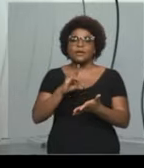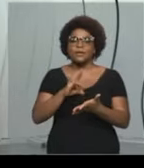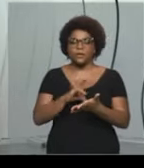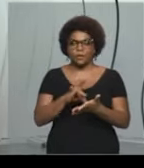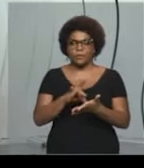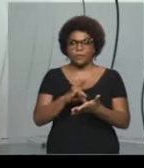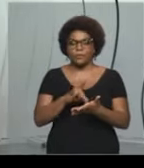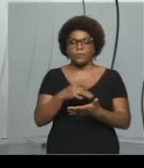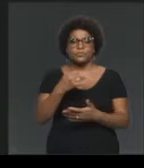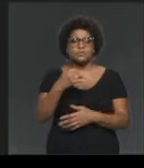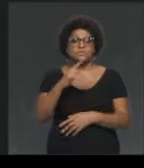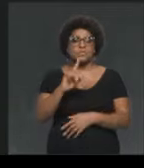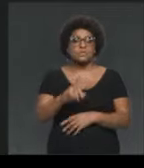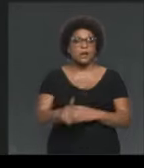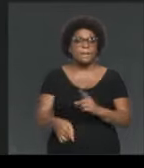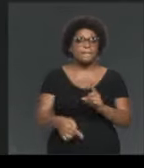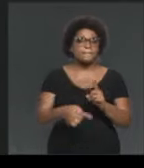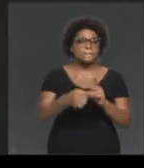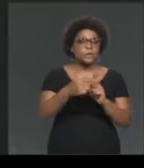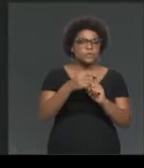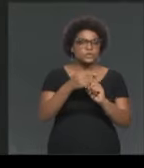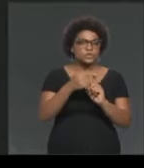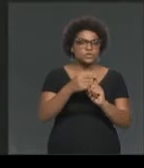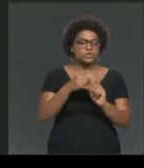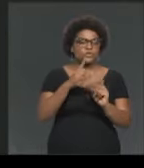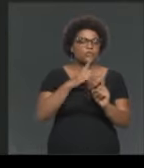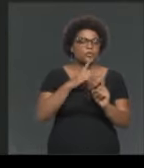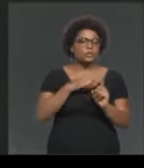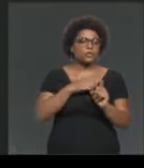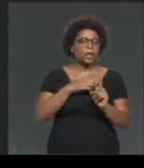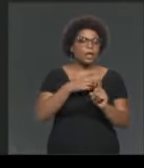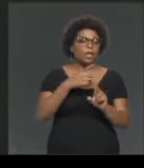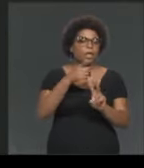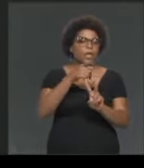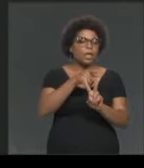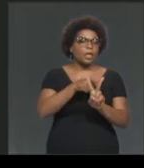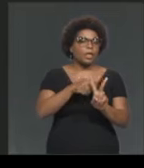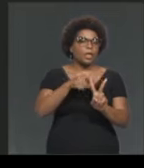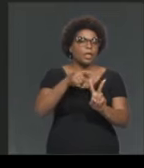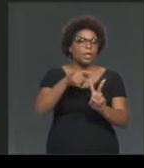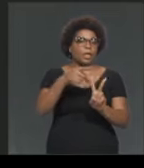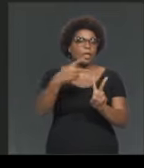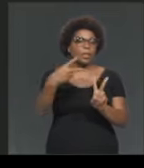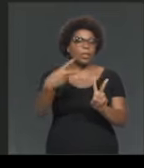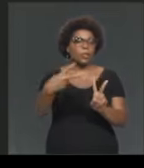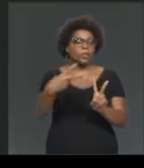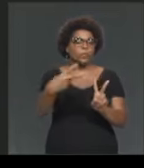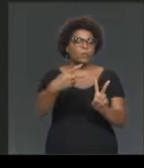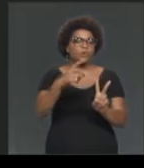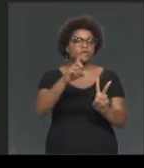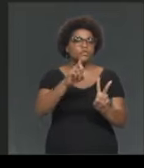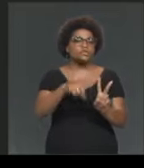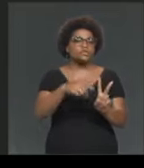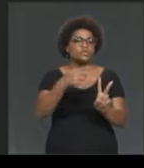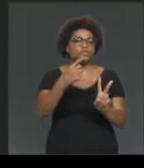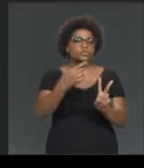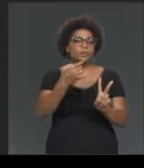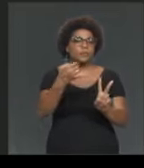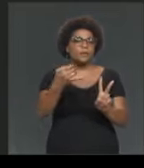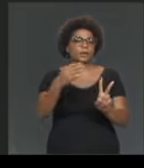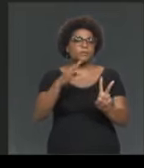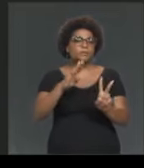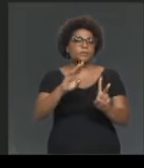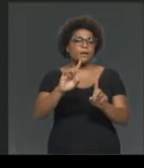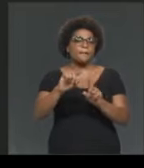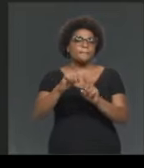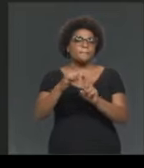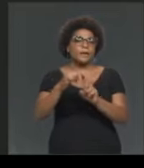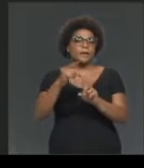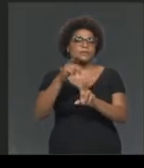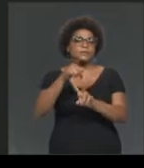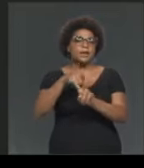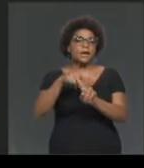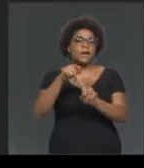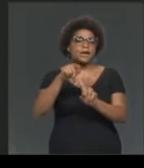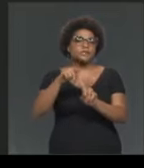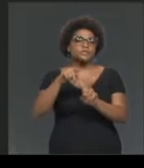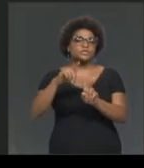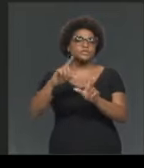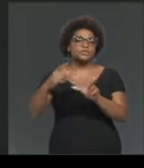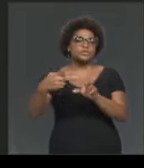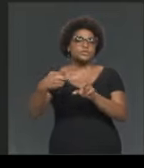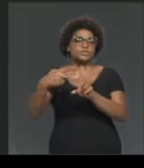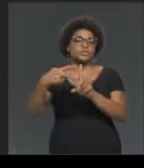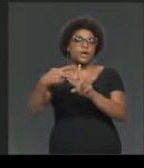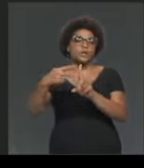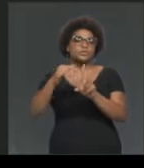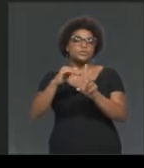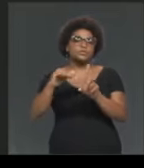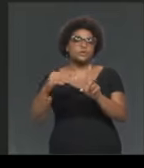for positivo, bom, tem duas raízes. x1, que é menos b mais raiz de delta sobre 2a, e x2